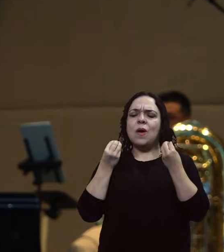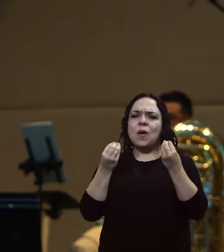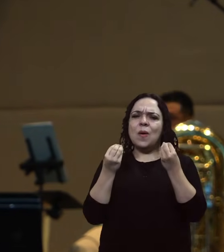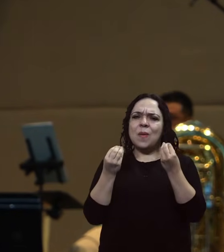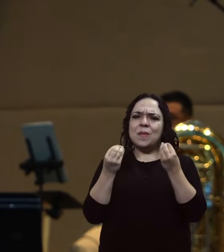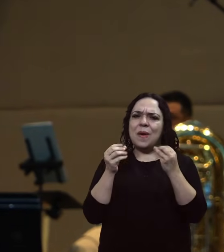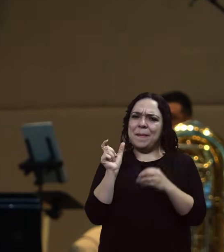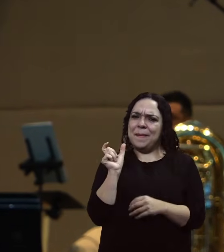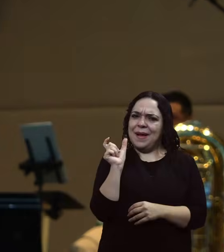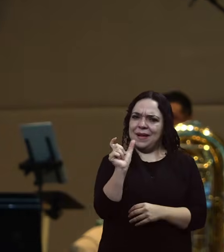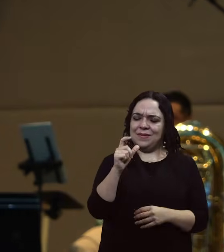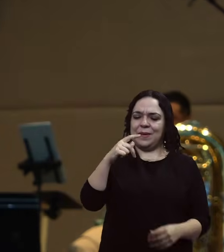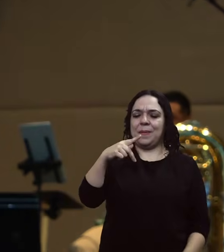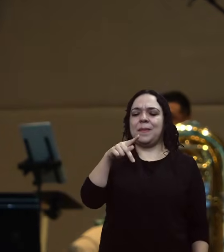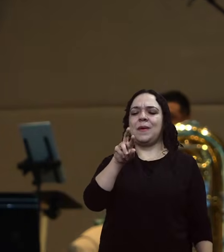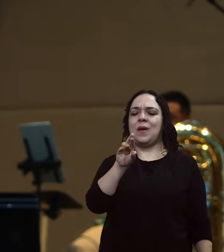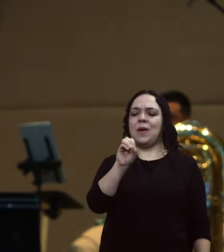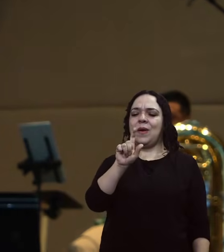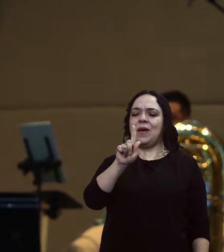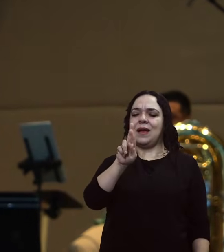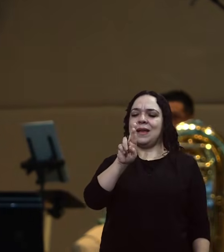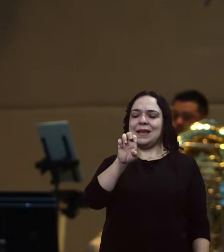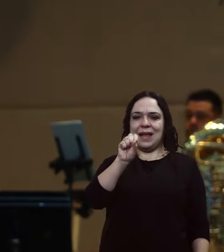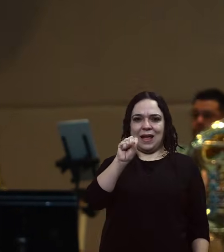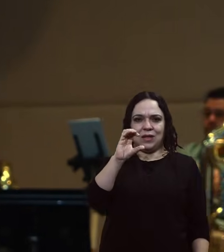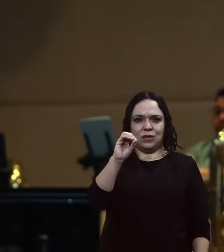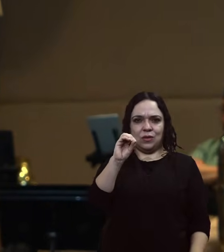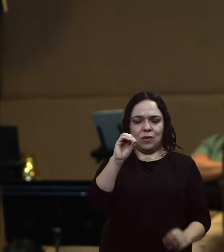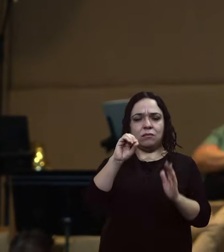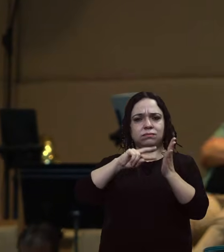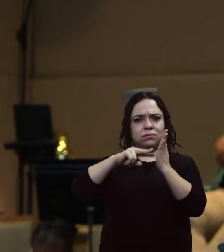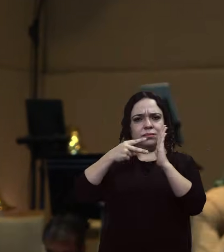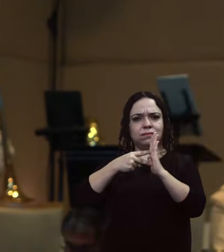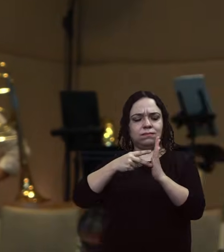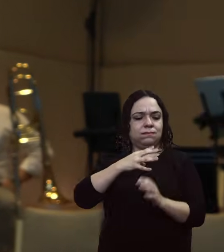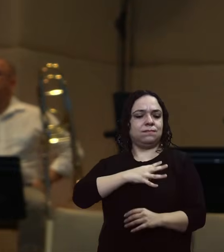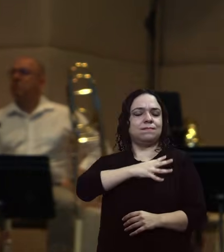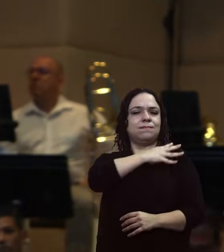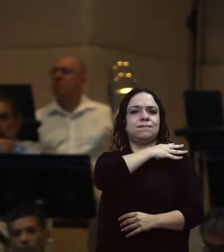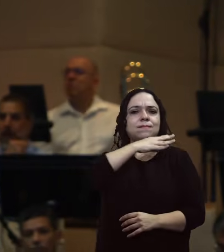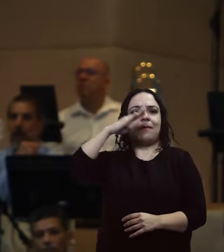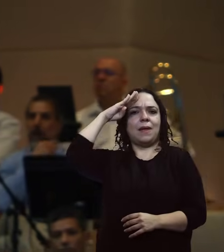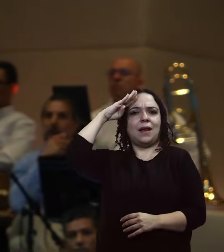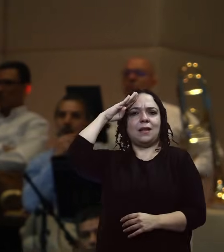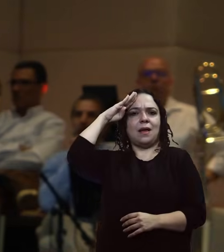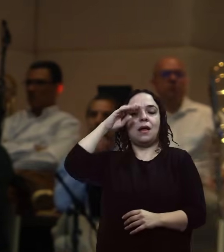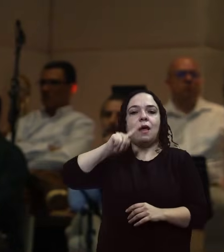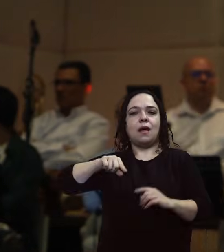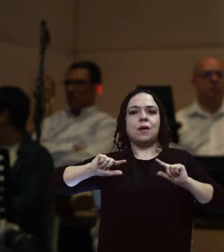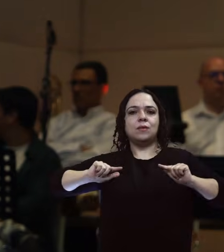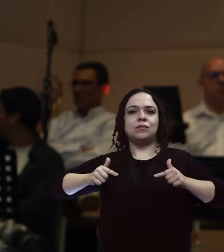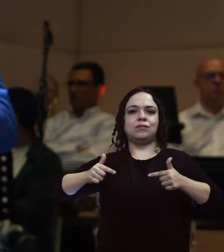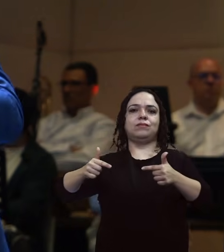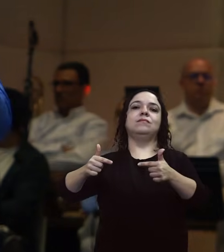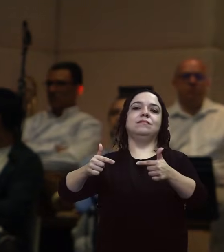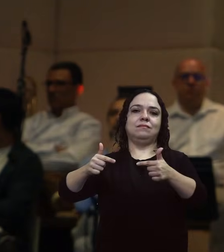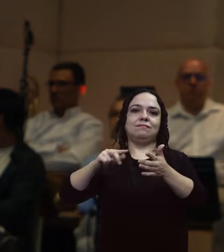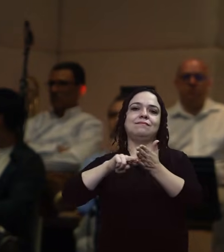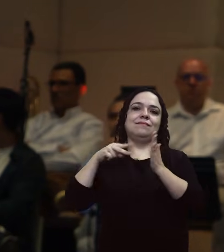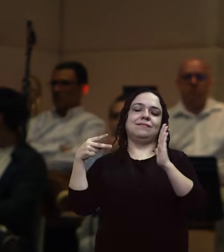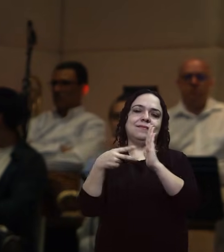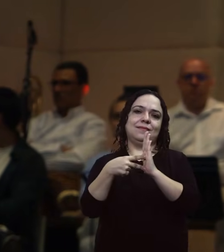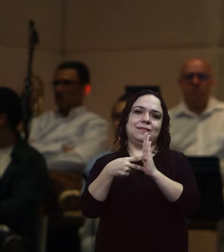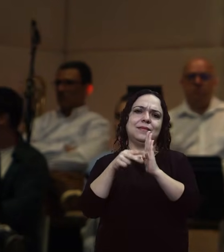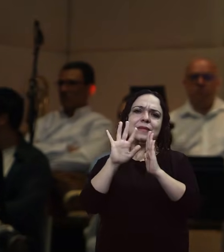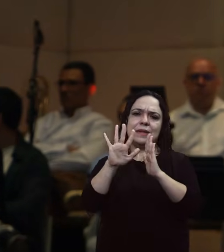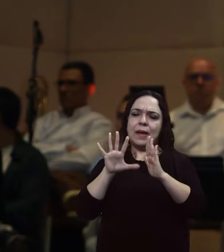progresso aqui, porque ela tem esse sentido. Ela era um termo militar, avançar. Quando eles